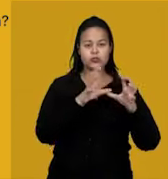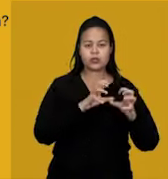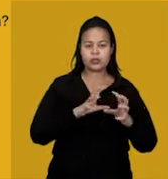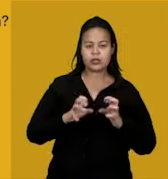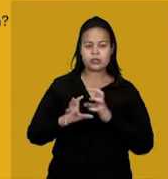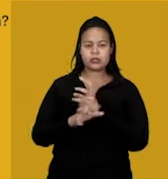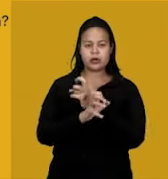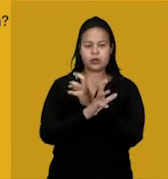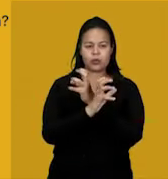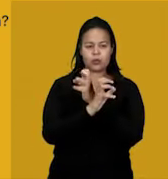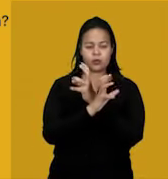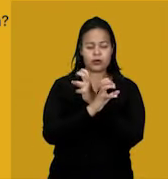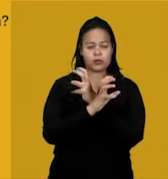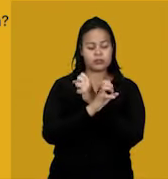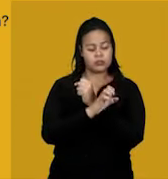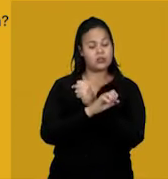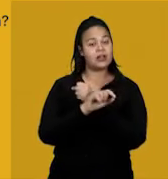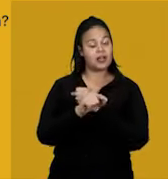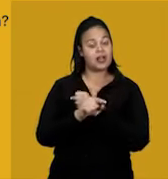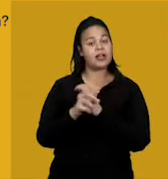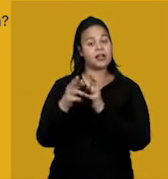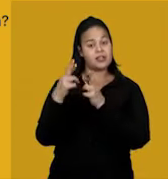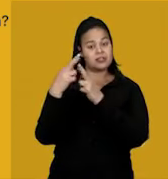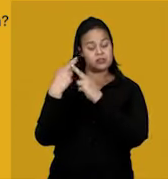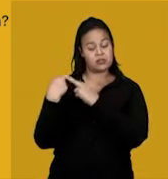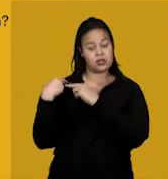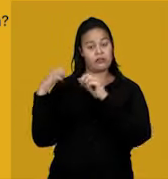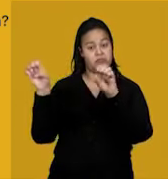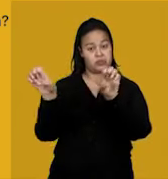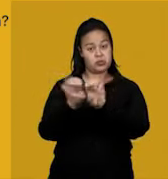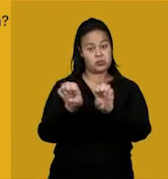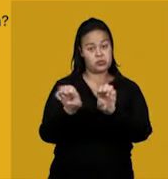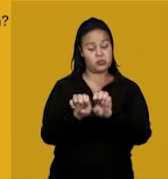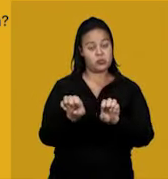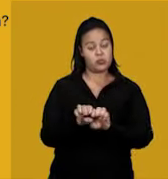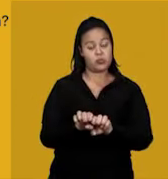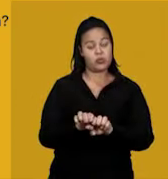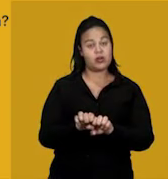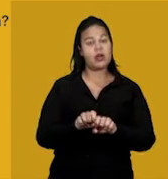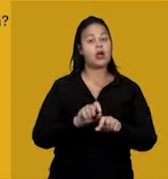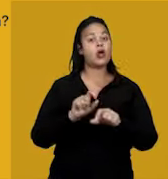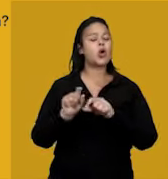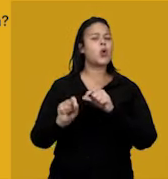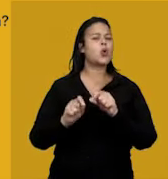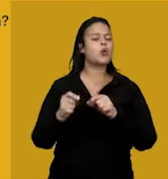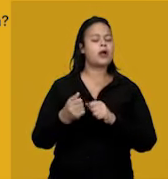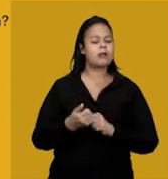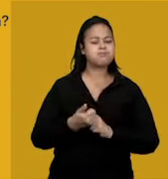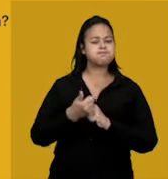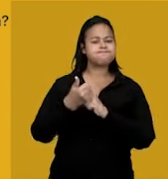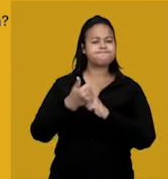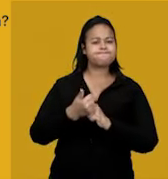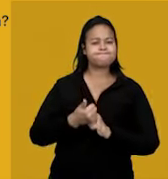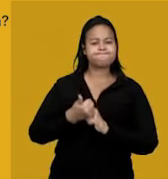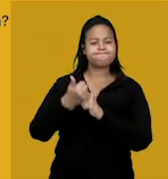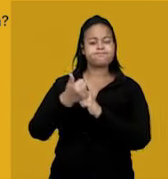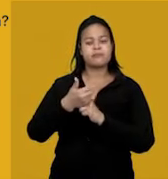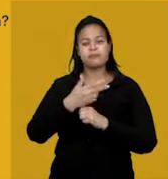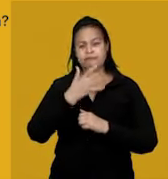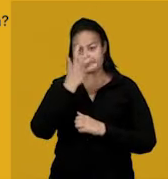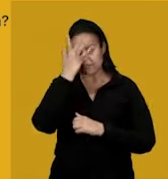ossos. Ele desempenha nessas estruturas a sustentação e a facilitação dos